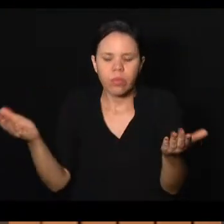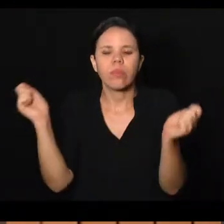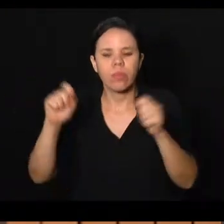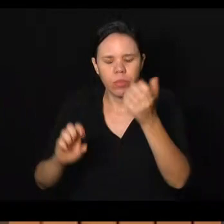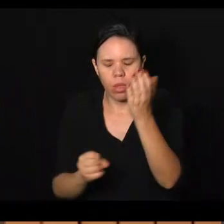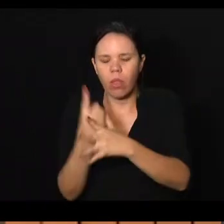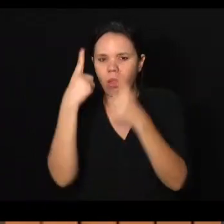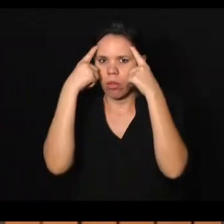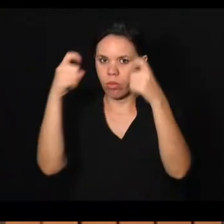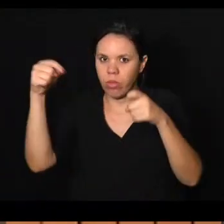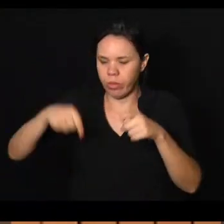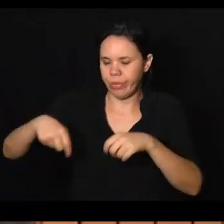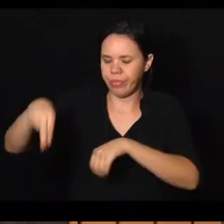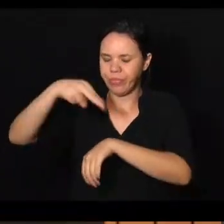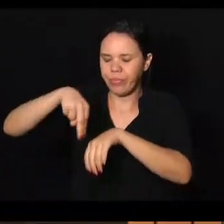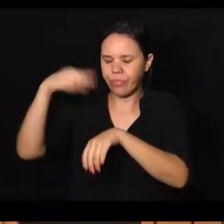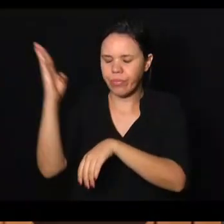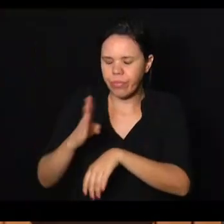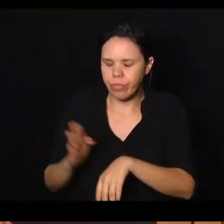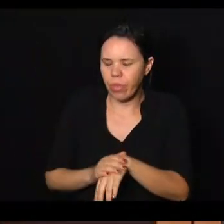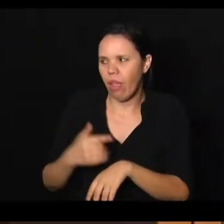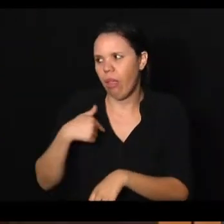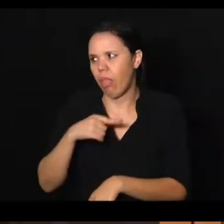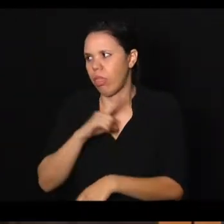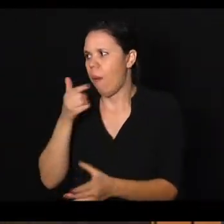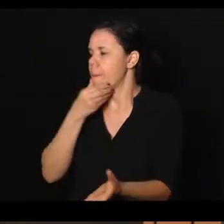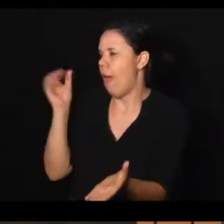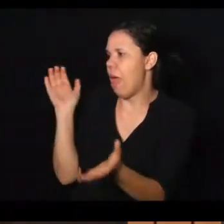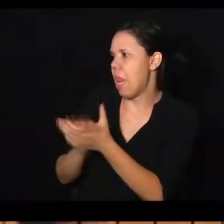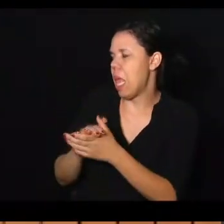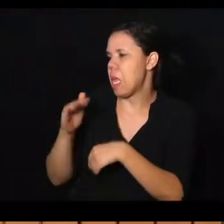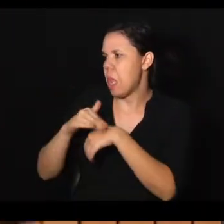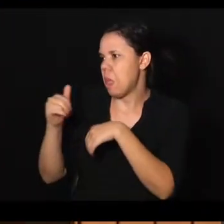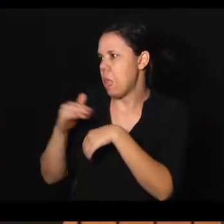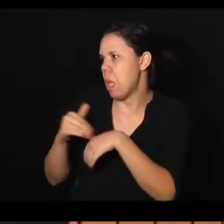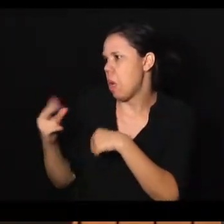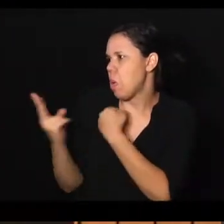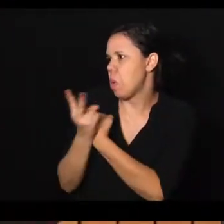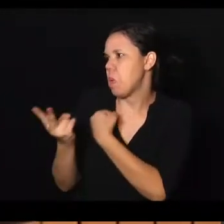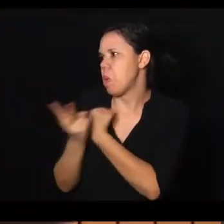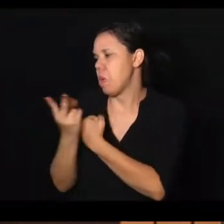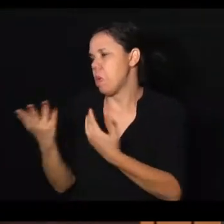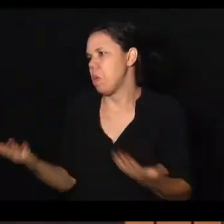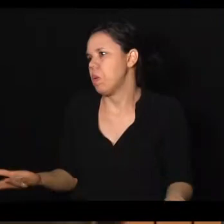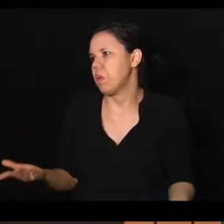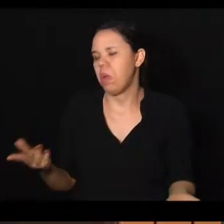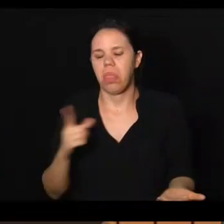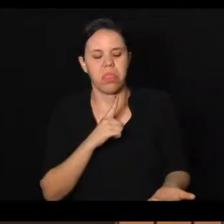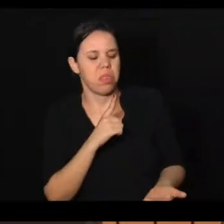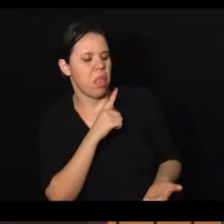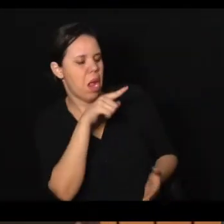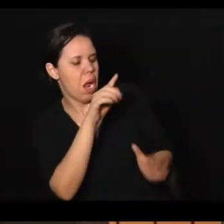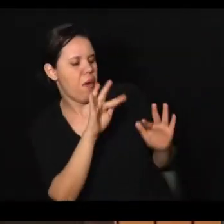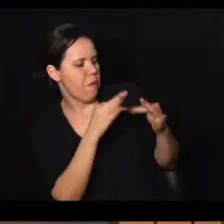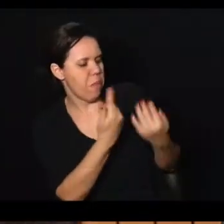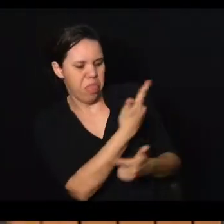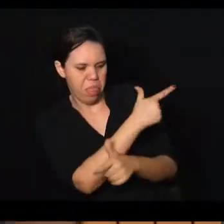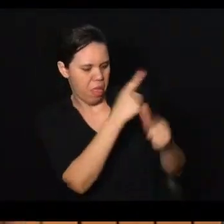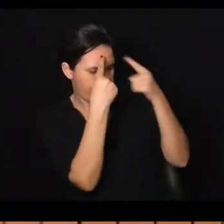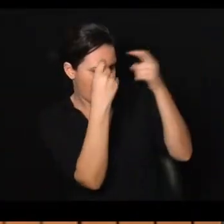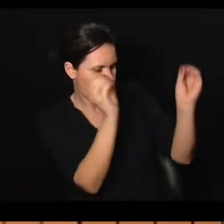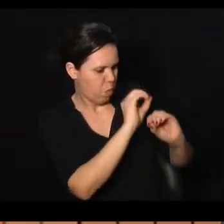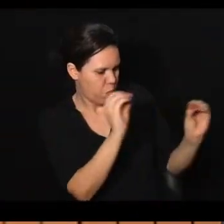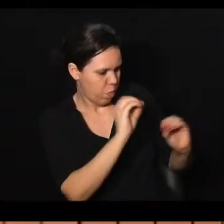à violência nessa nação. Ah, eu tenho um marido amoroso, um marido que me protege, eu tenho um lar que não tem violência